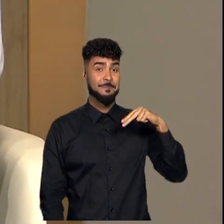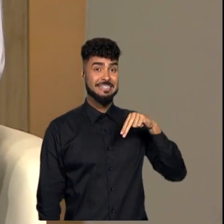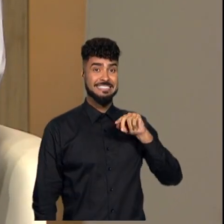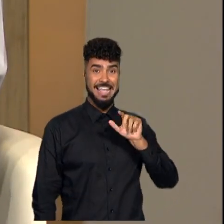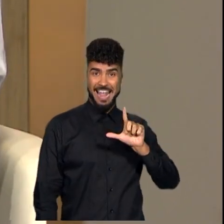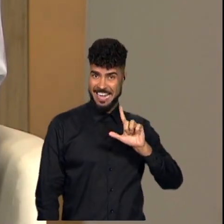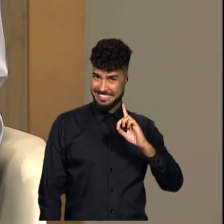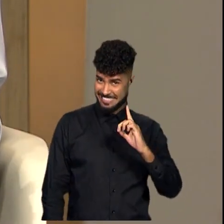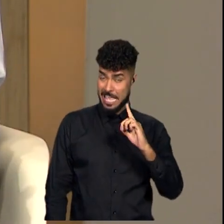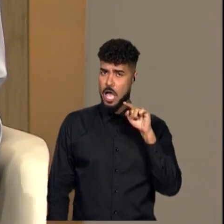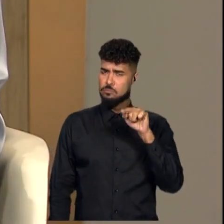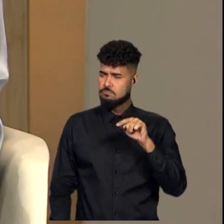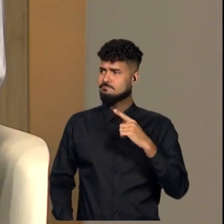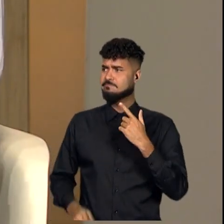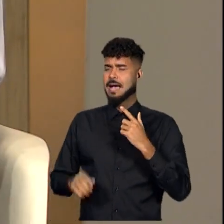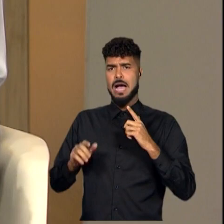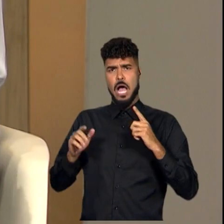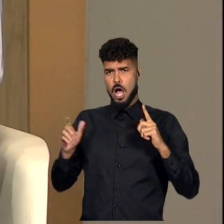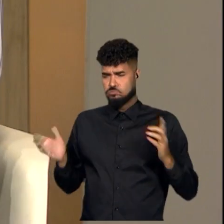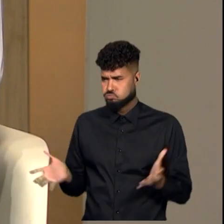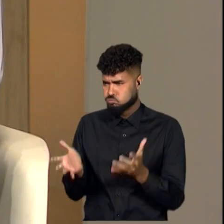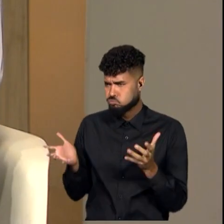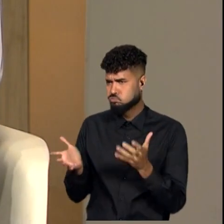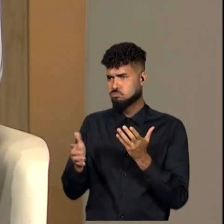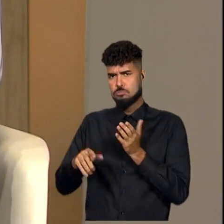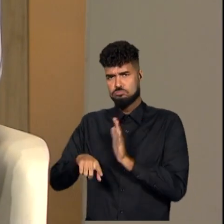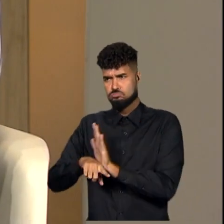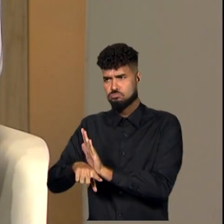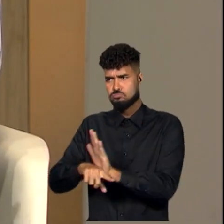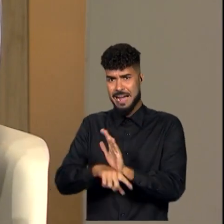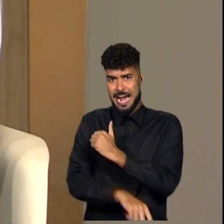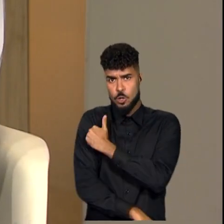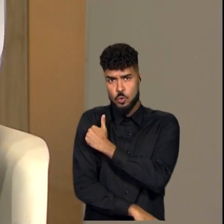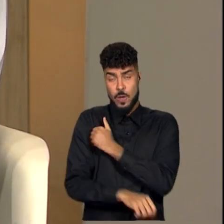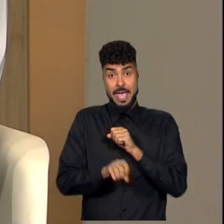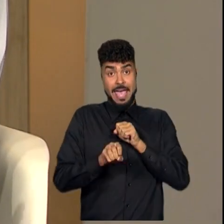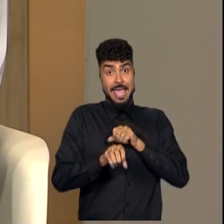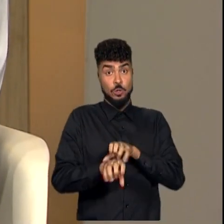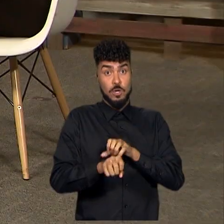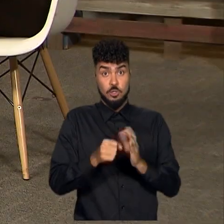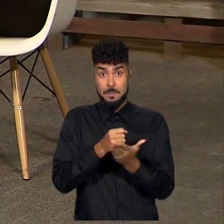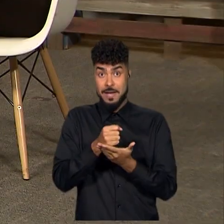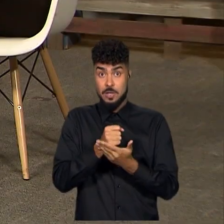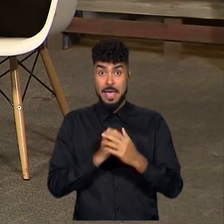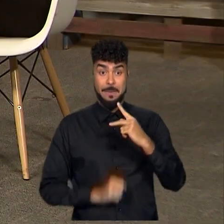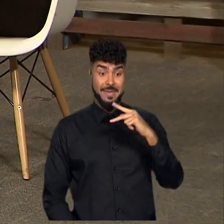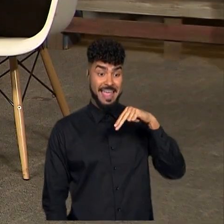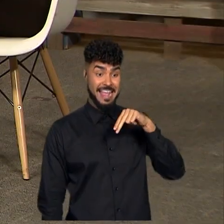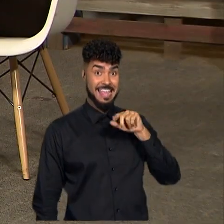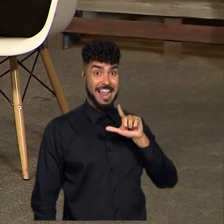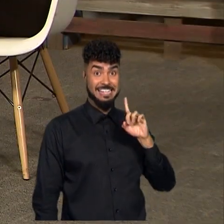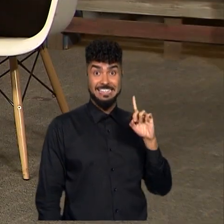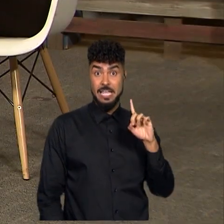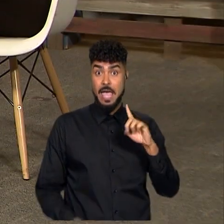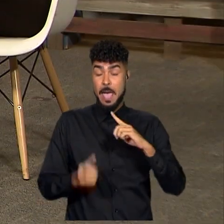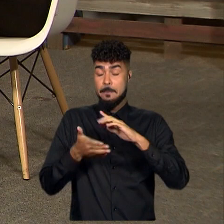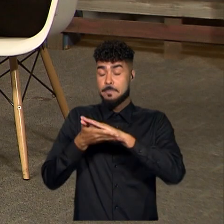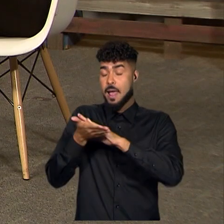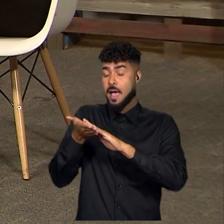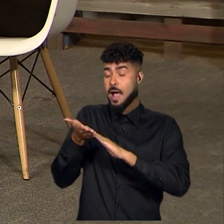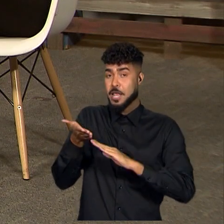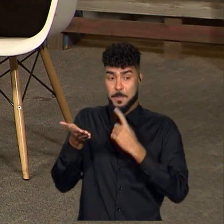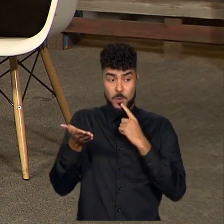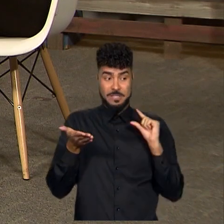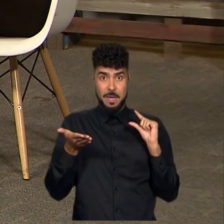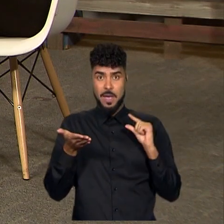maneira extraordinária, atendendo a todo aluno da educação básica, mas o PNLD Braille, que nós implementamos recentemente, o